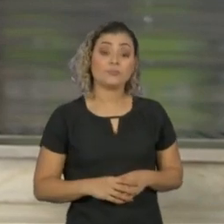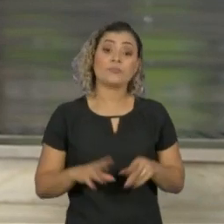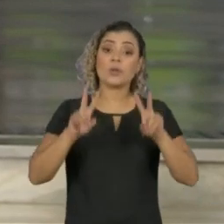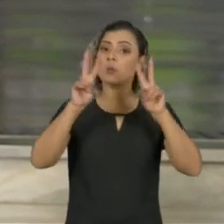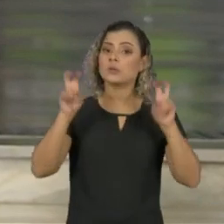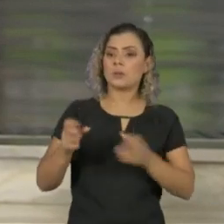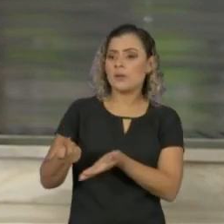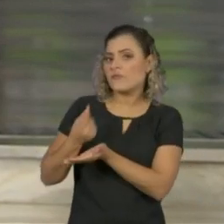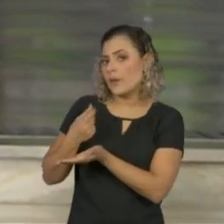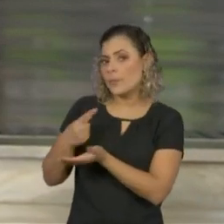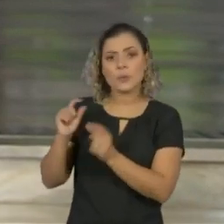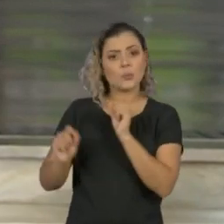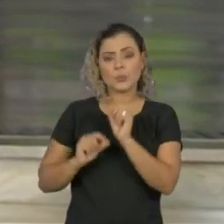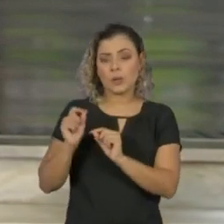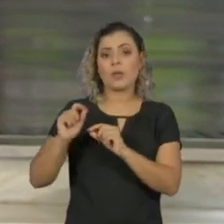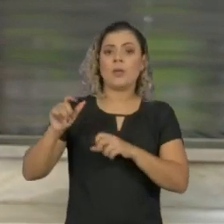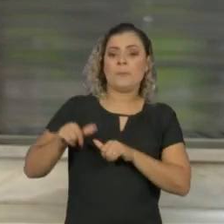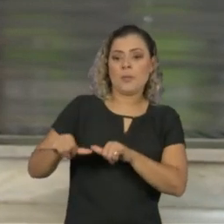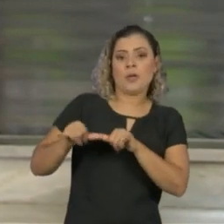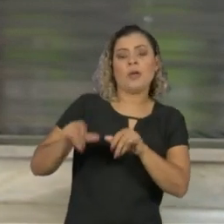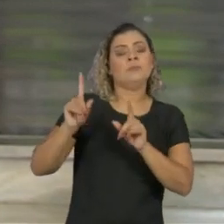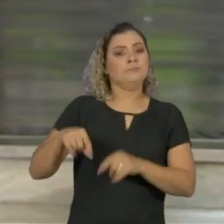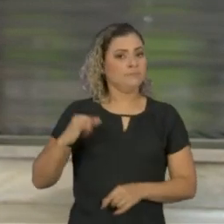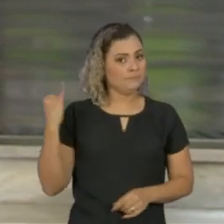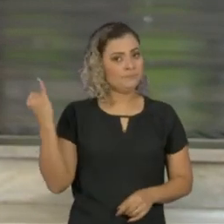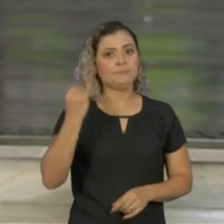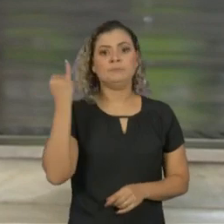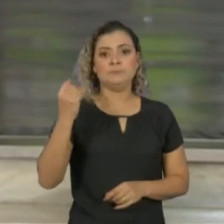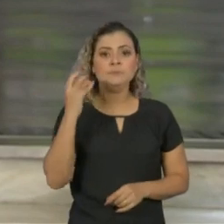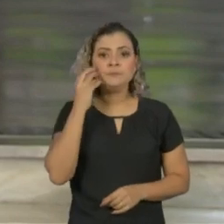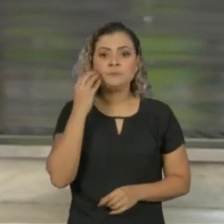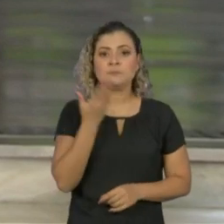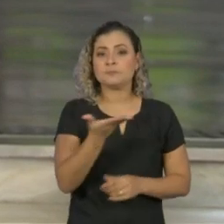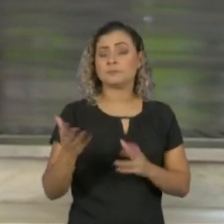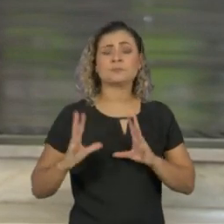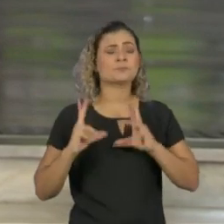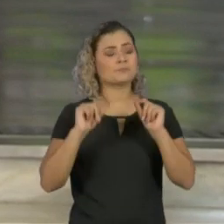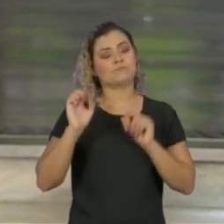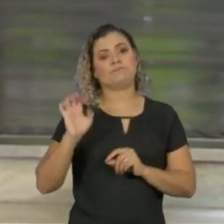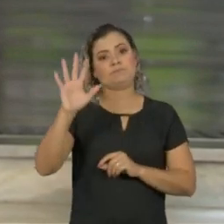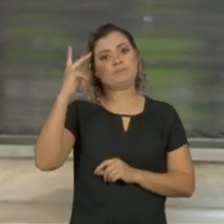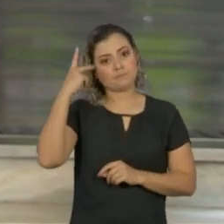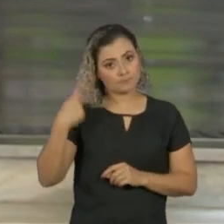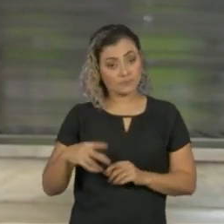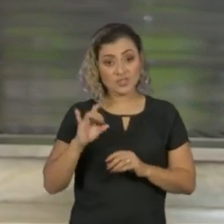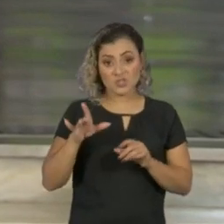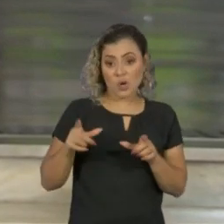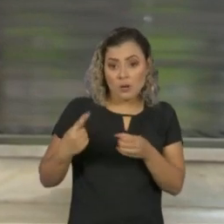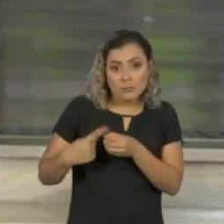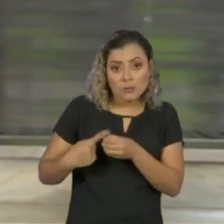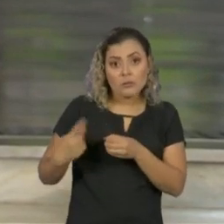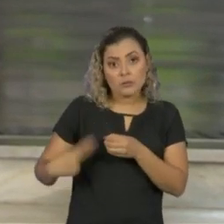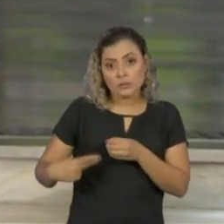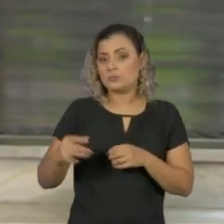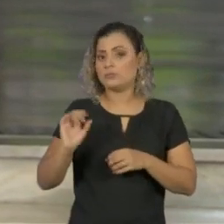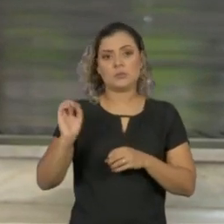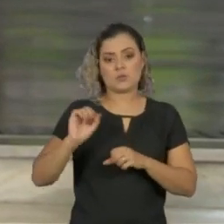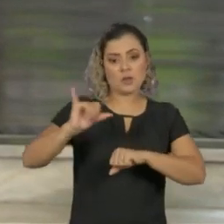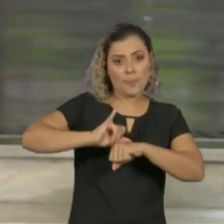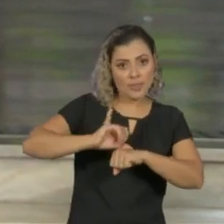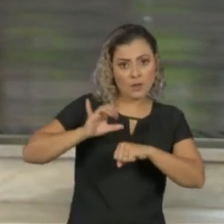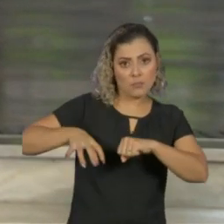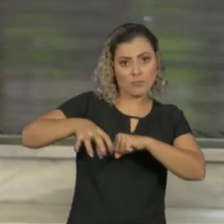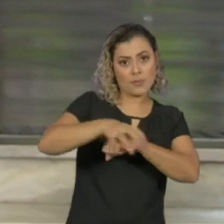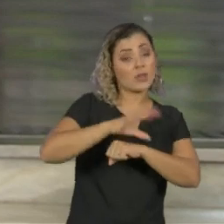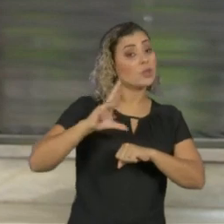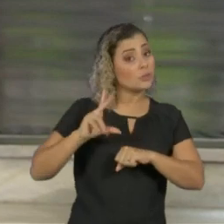das farmácias e supermercados, isso é válido, Bruno Covas, para todo o Estado de São Paulo, não apenas região metropolitana, mas para todo